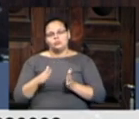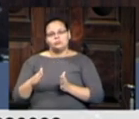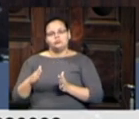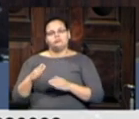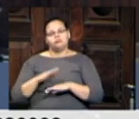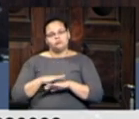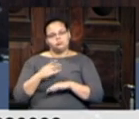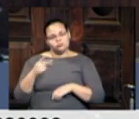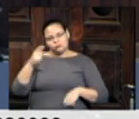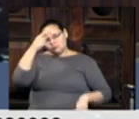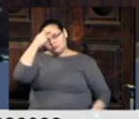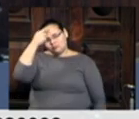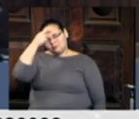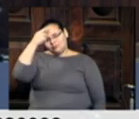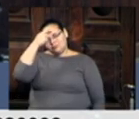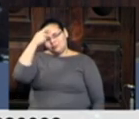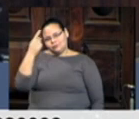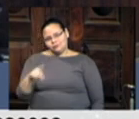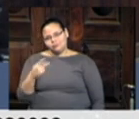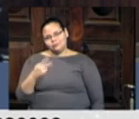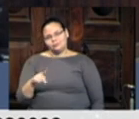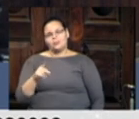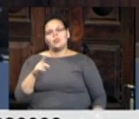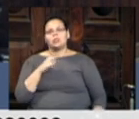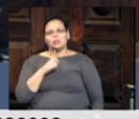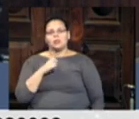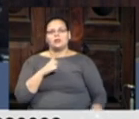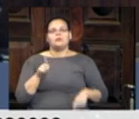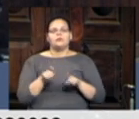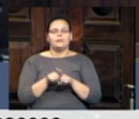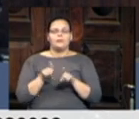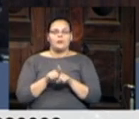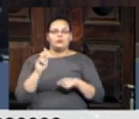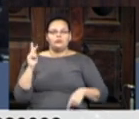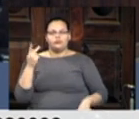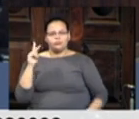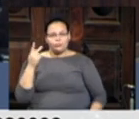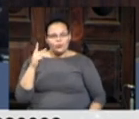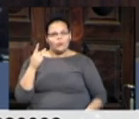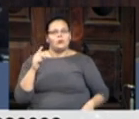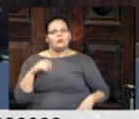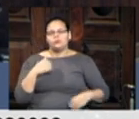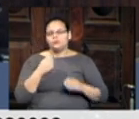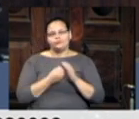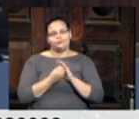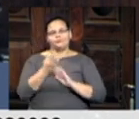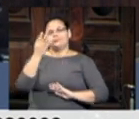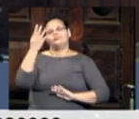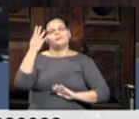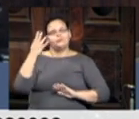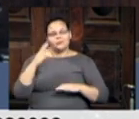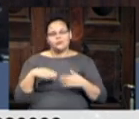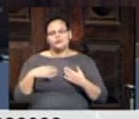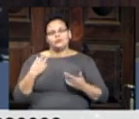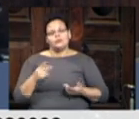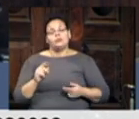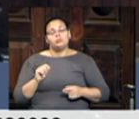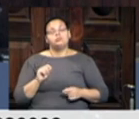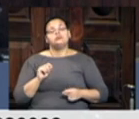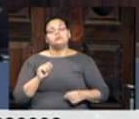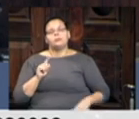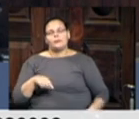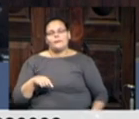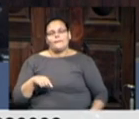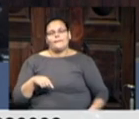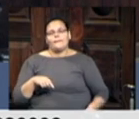sua consciência. Há também a história que me foi relatada por várias vezes sobre uns